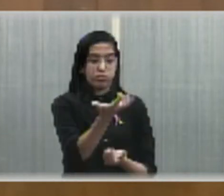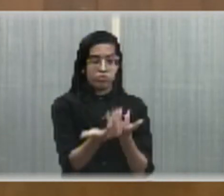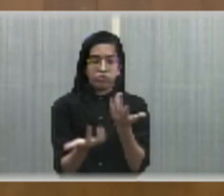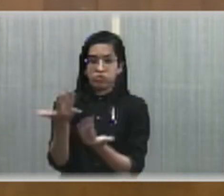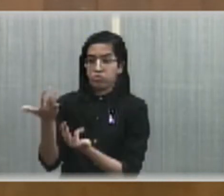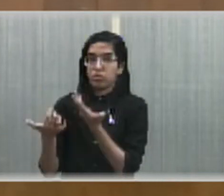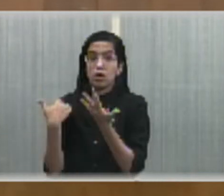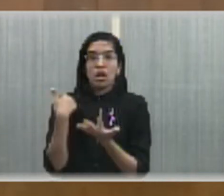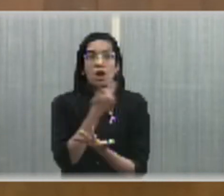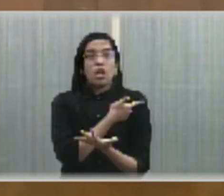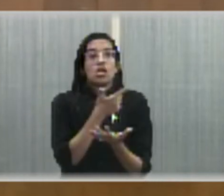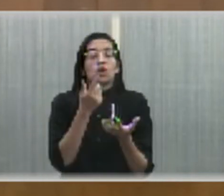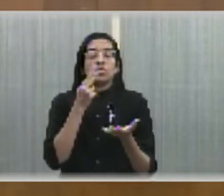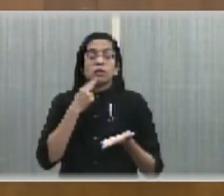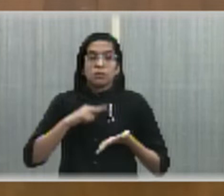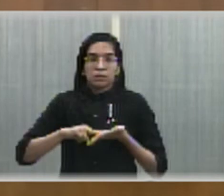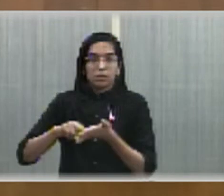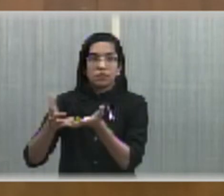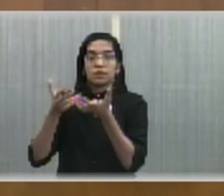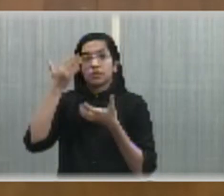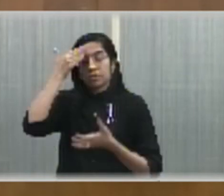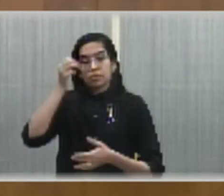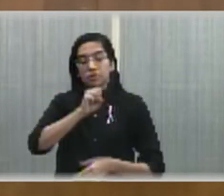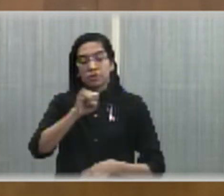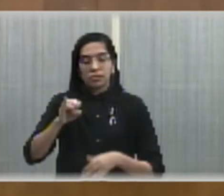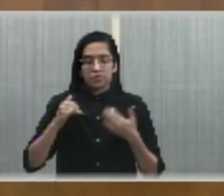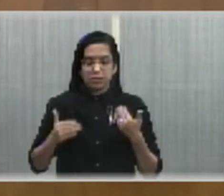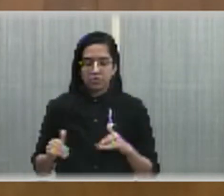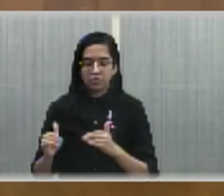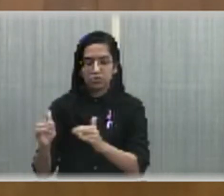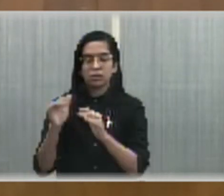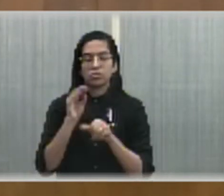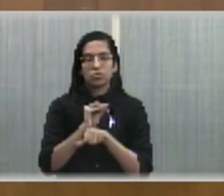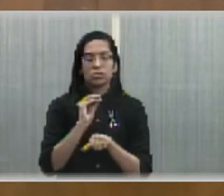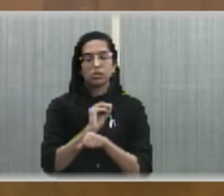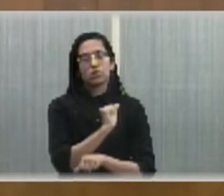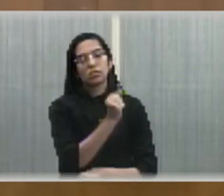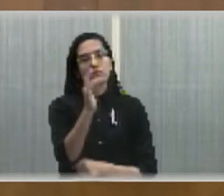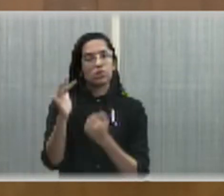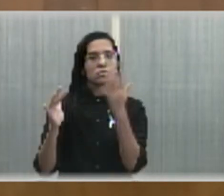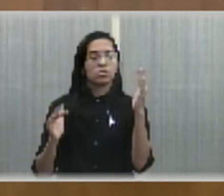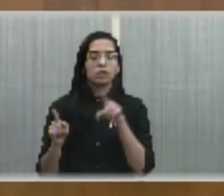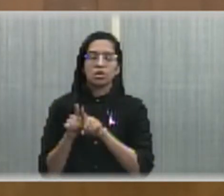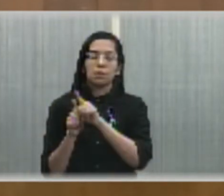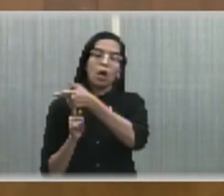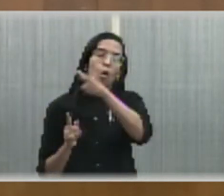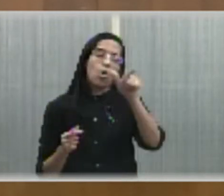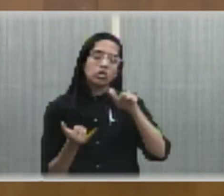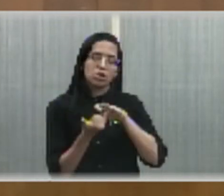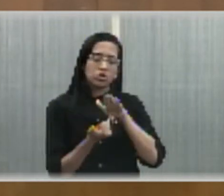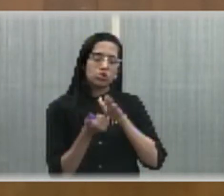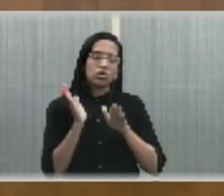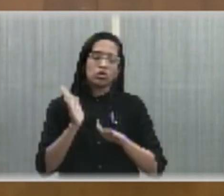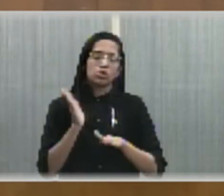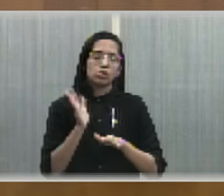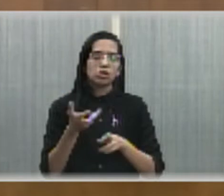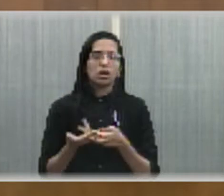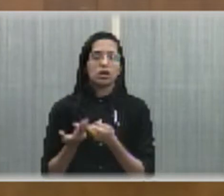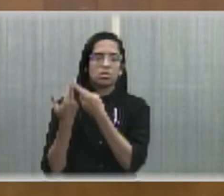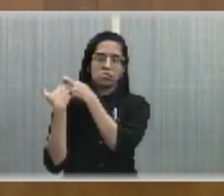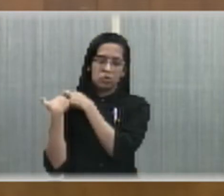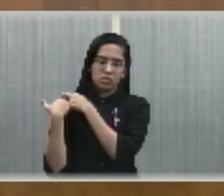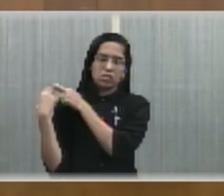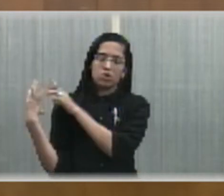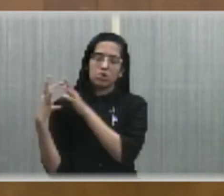a Secretaria Estadual do Meio Ambiente, bem como os demais órgãos, tomaram algumas providências cabíveis